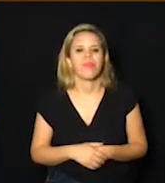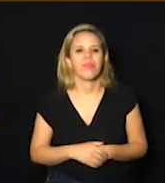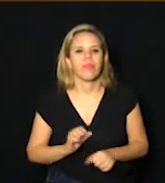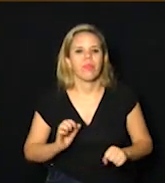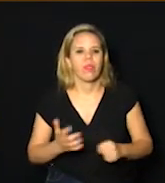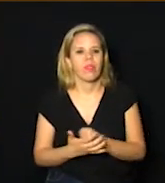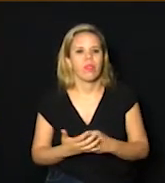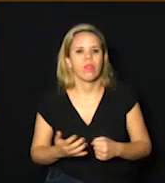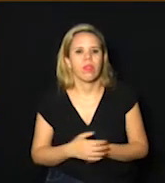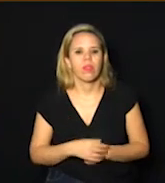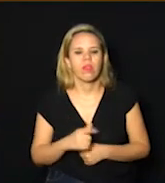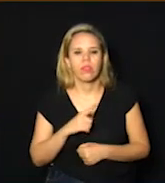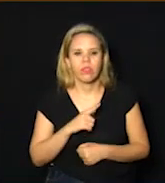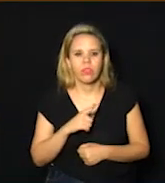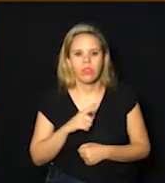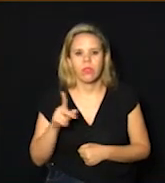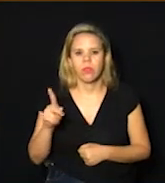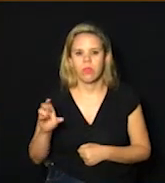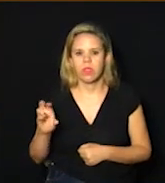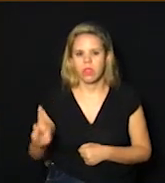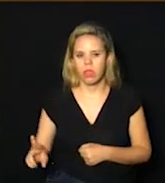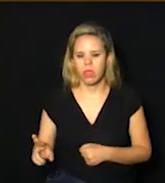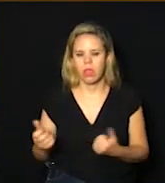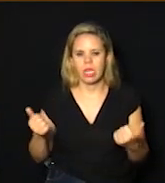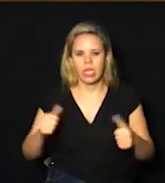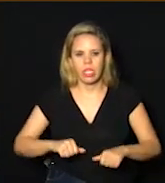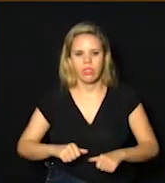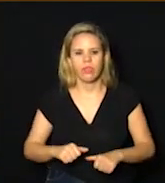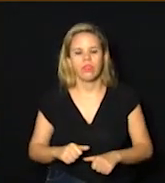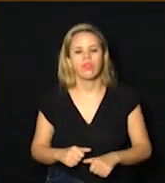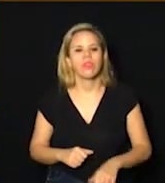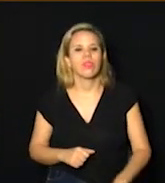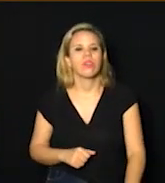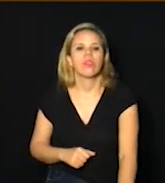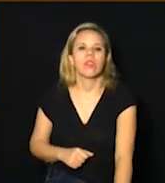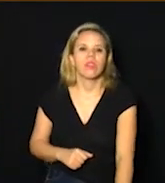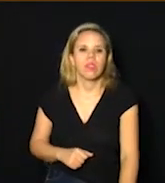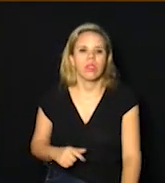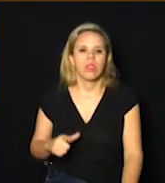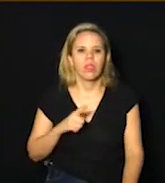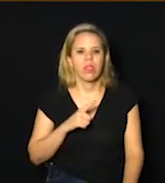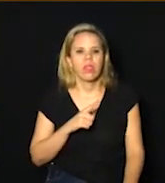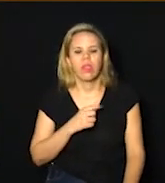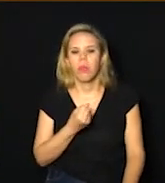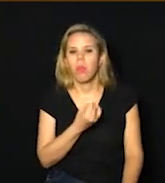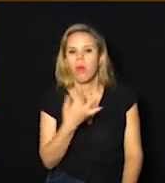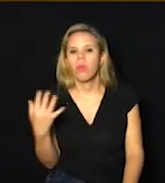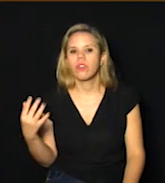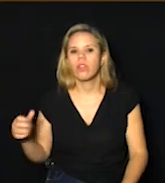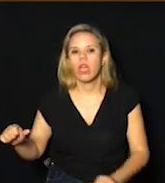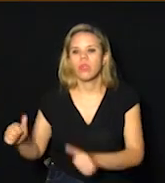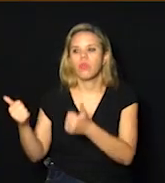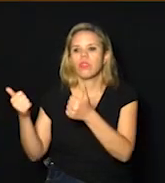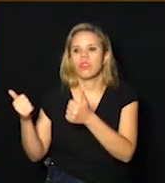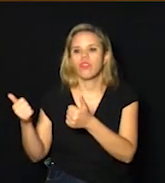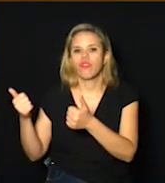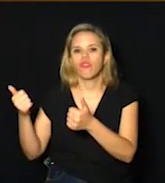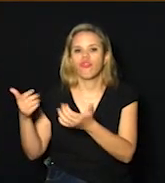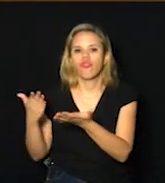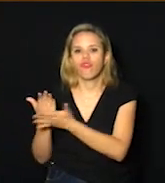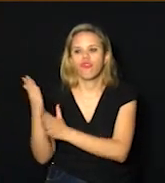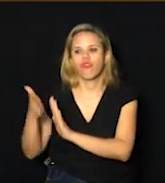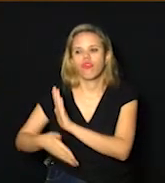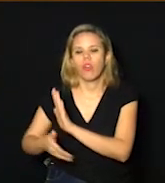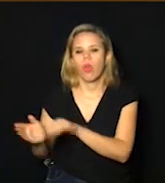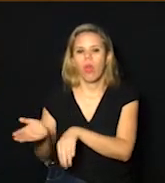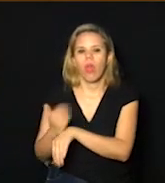Covid tiveram PCR negativo. Por quê? O PCR negativo, ele tem uma faixa de positividade. Se ele for colhido muito antes